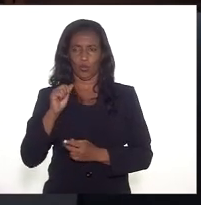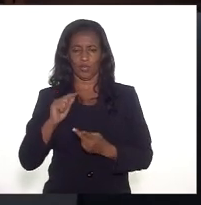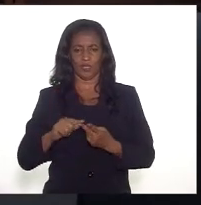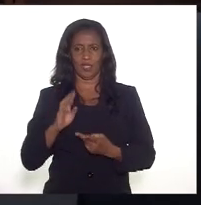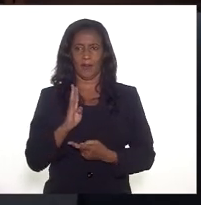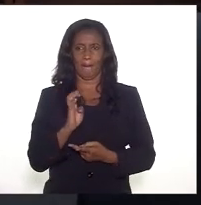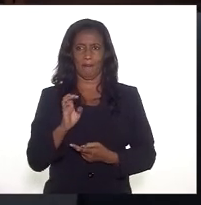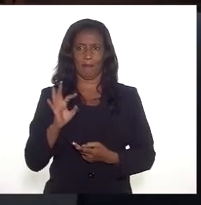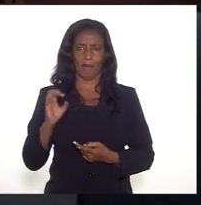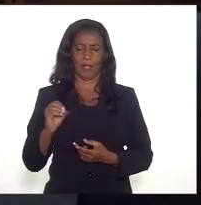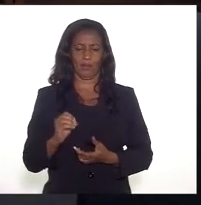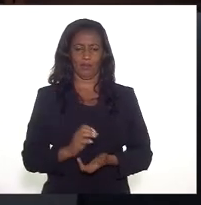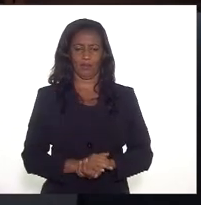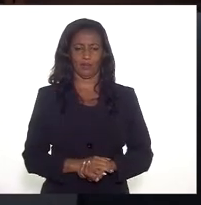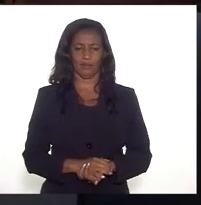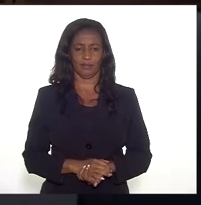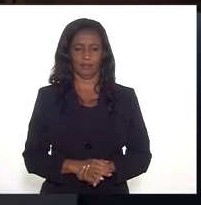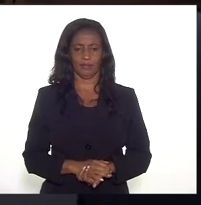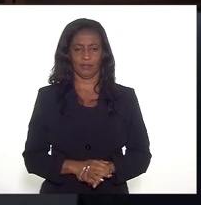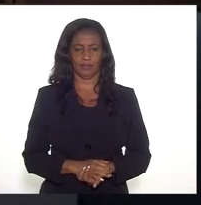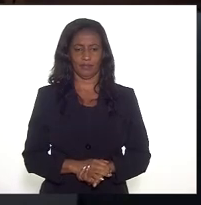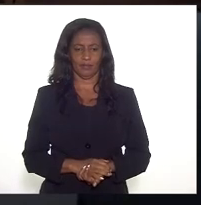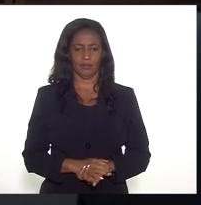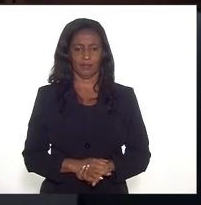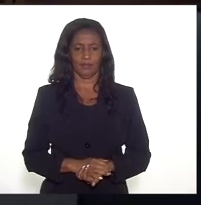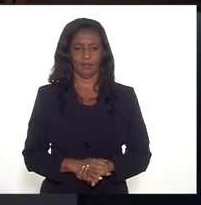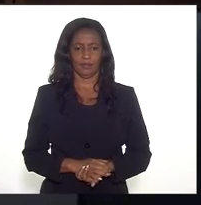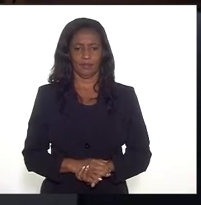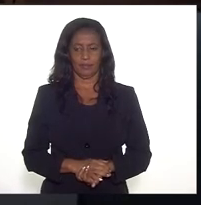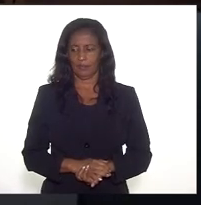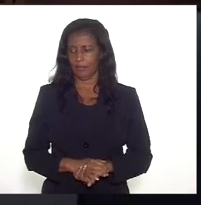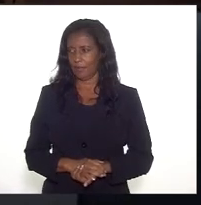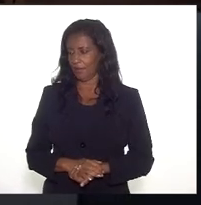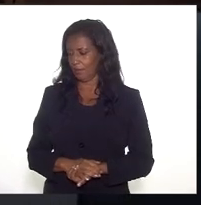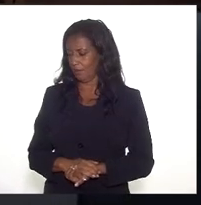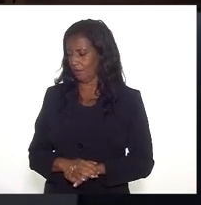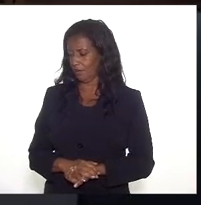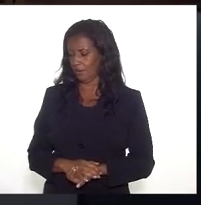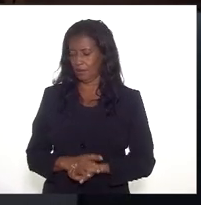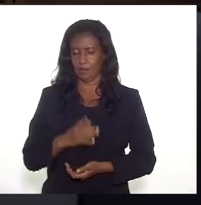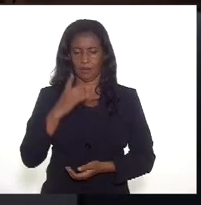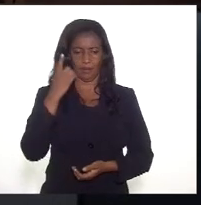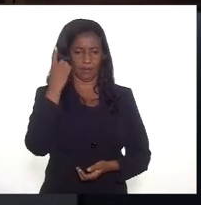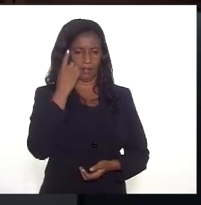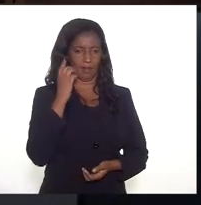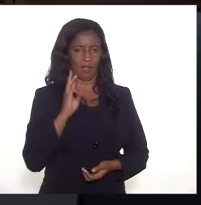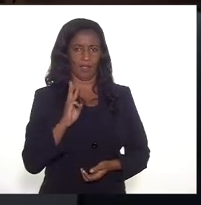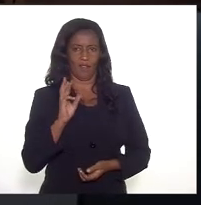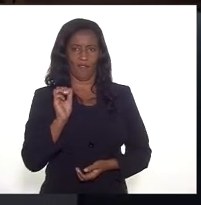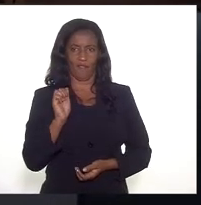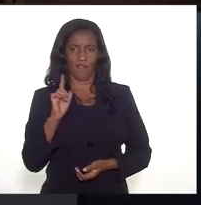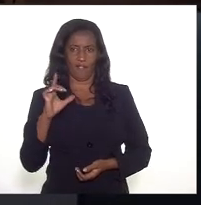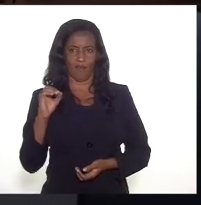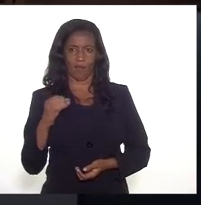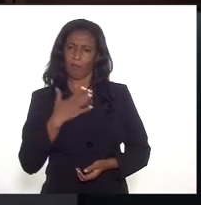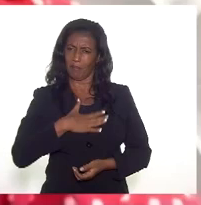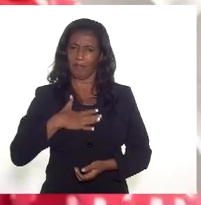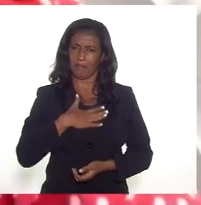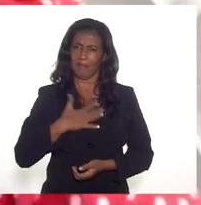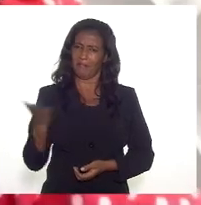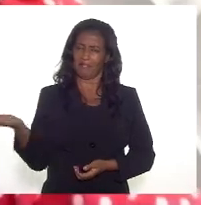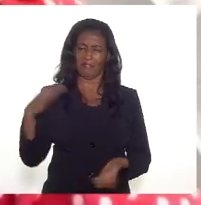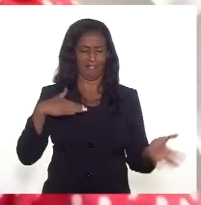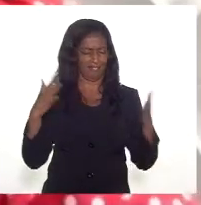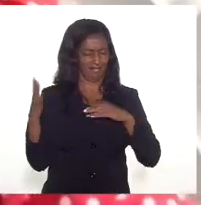deputado Bebeto. É, deputado Valdo Ceazo está pedindo também, deputada Marta. Com prazer, todos